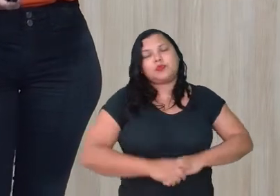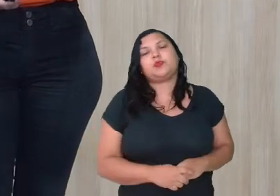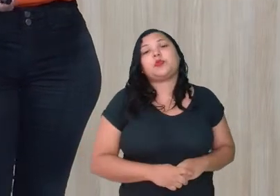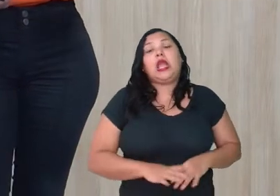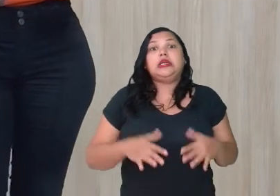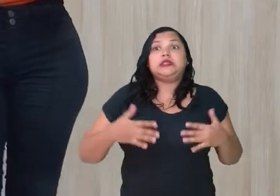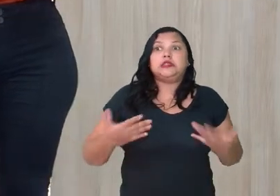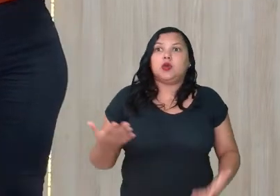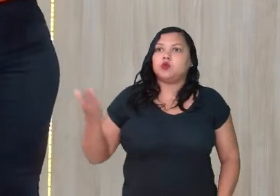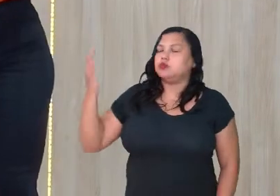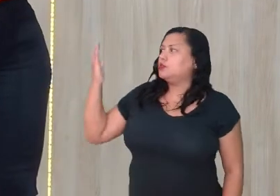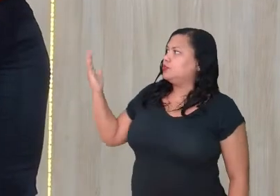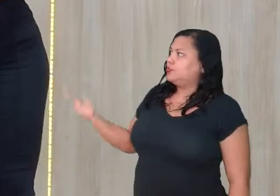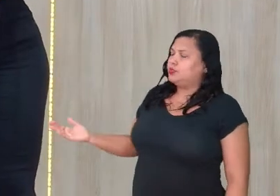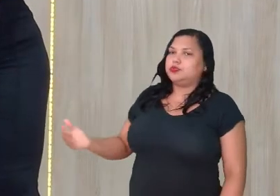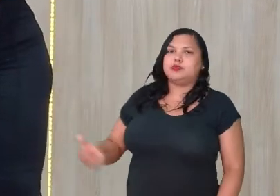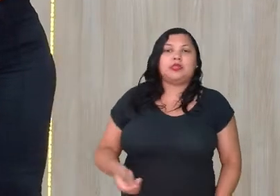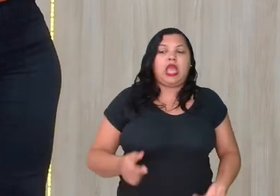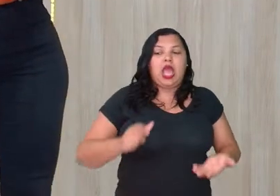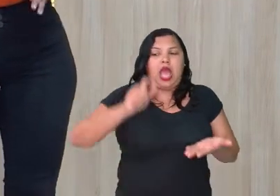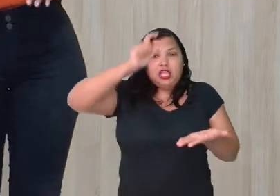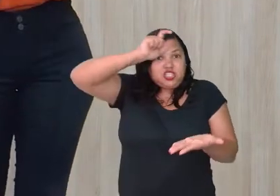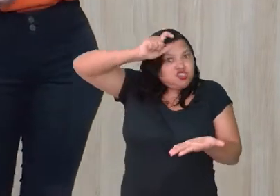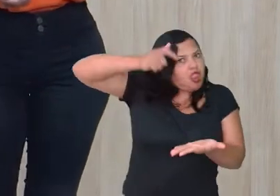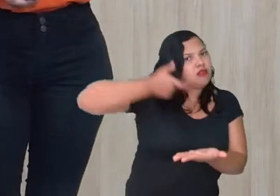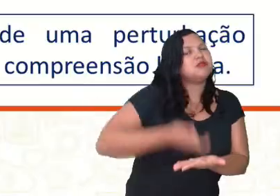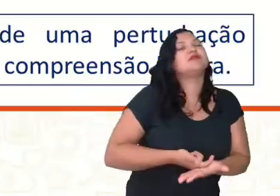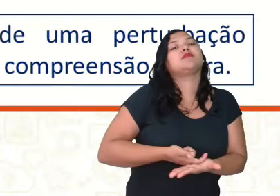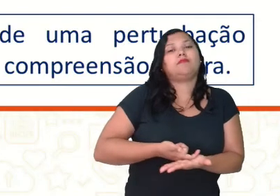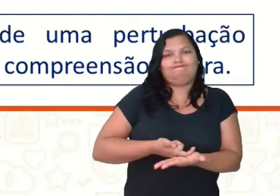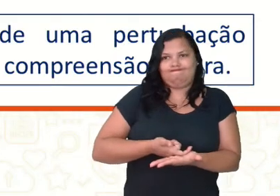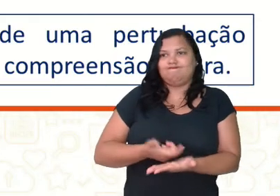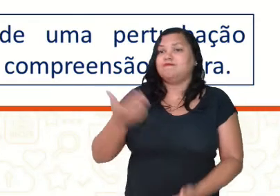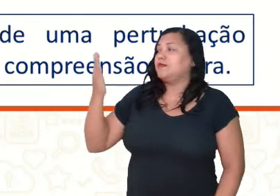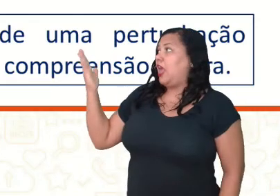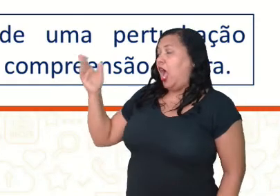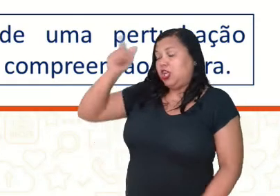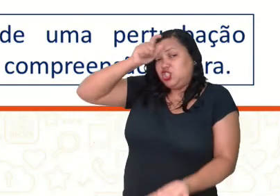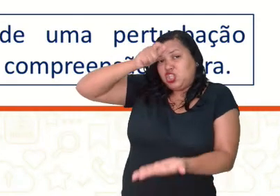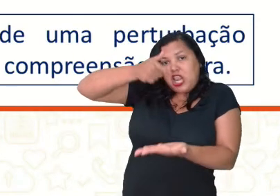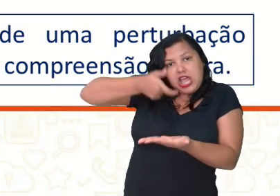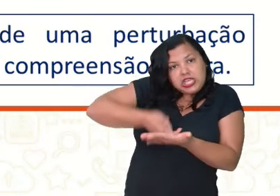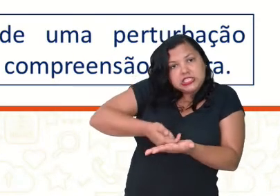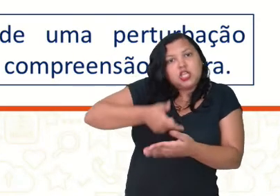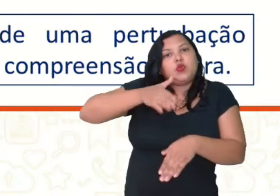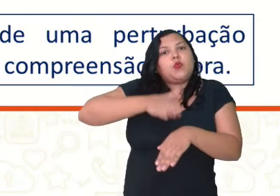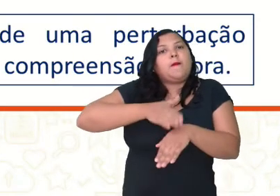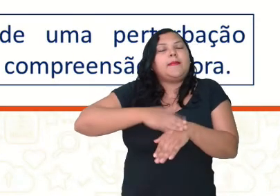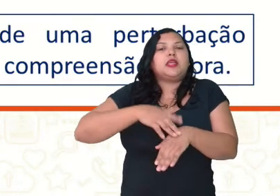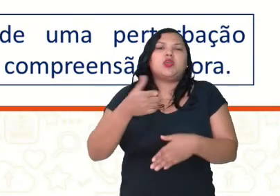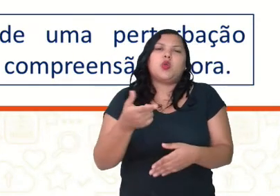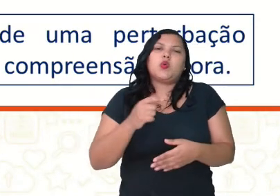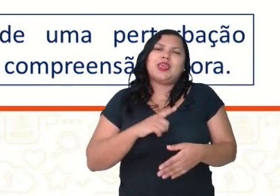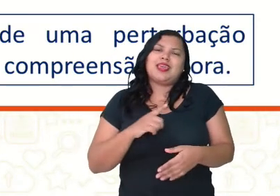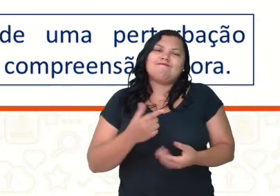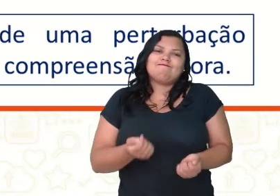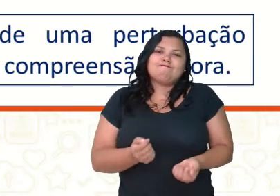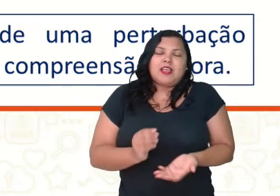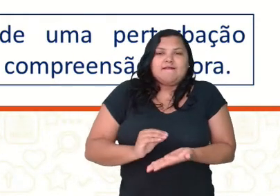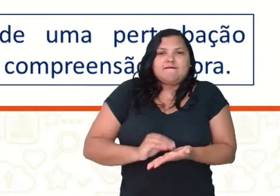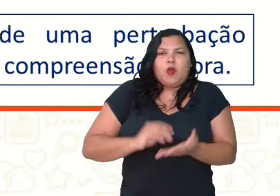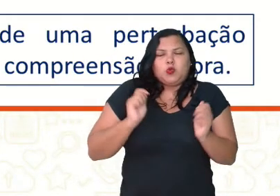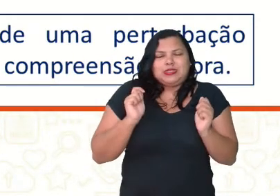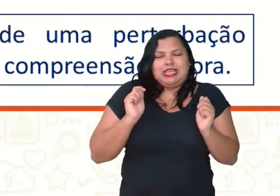E aí a gente tem a dislexia, A dislexia enquanto uma incapacidade específica